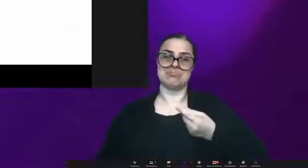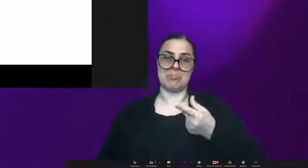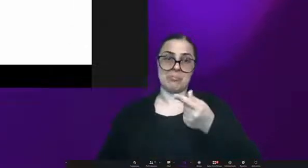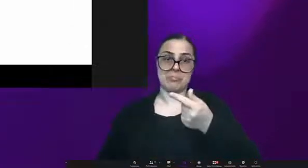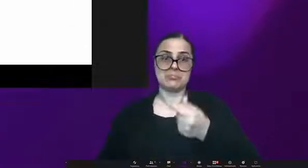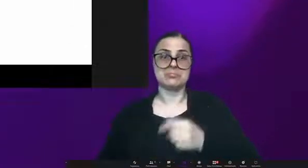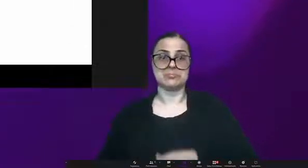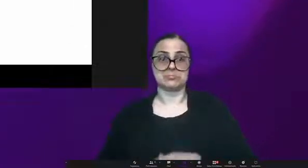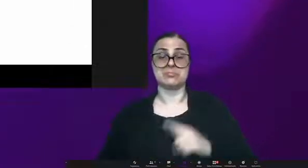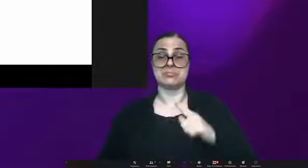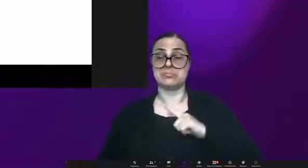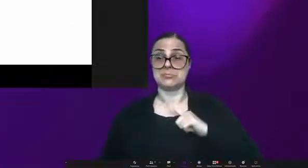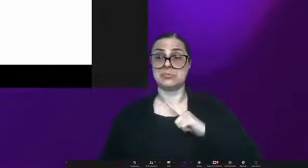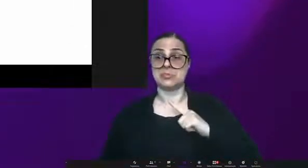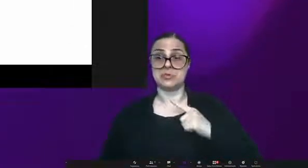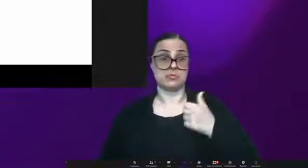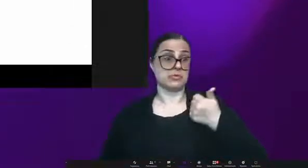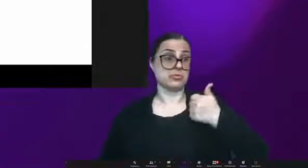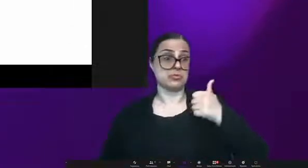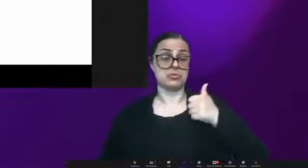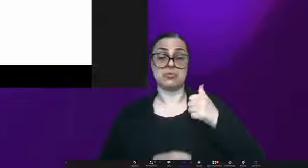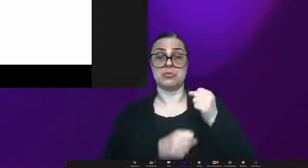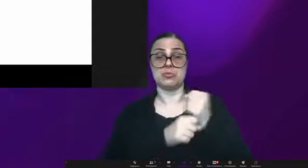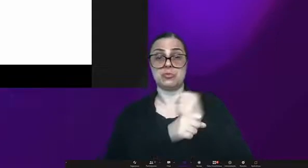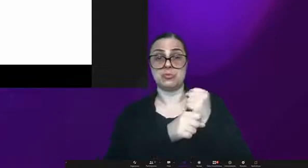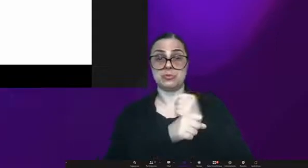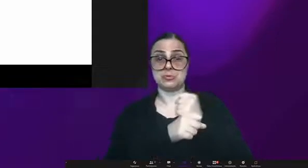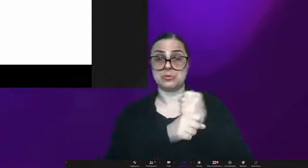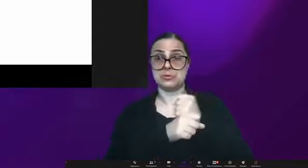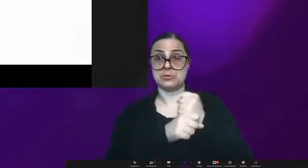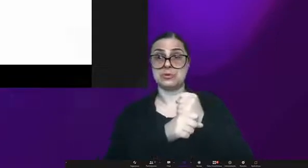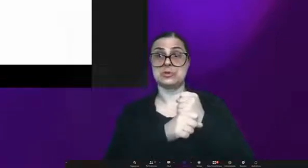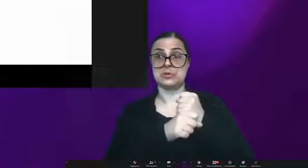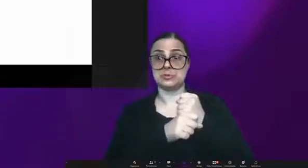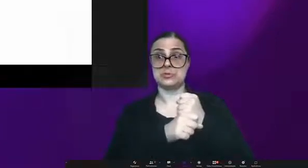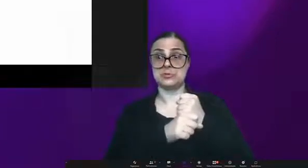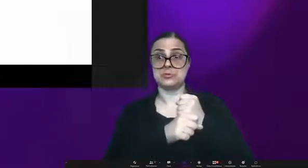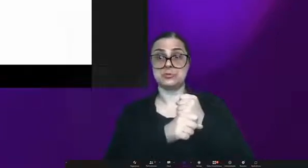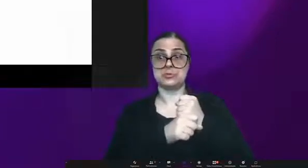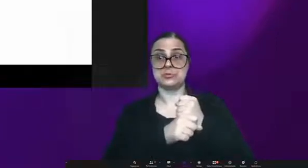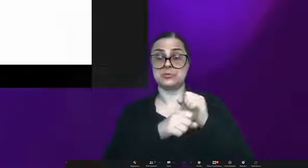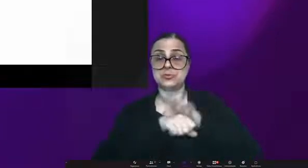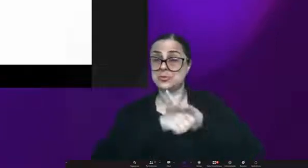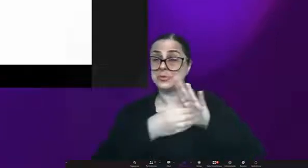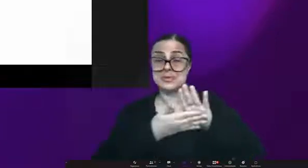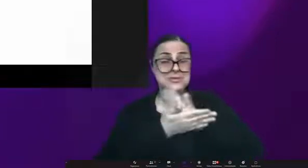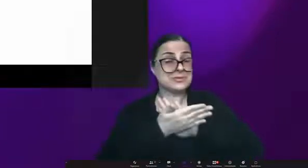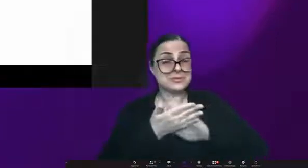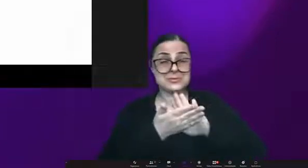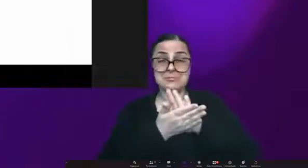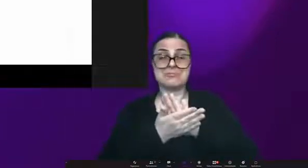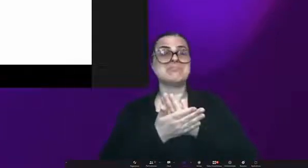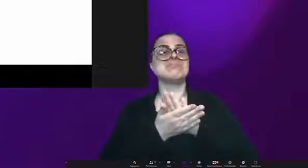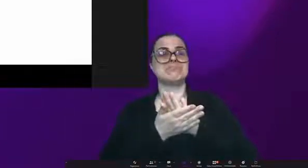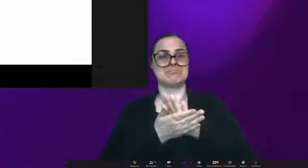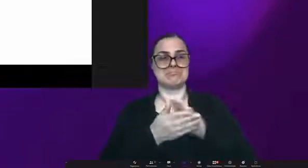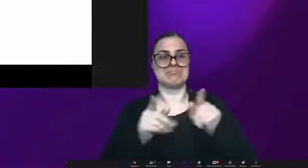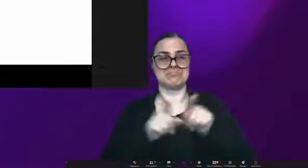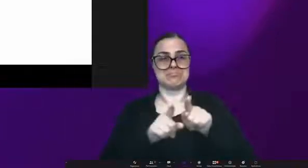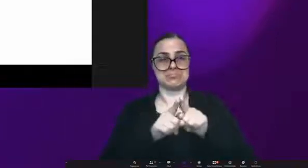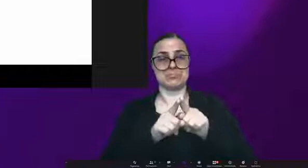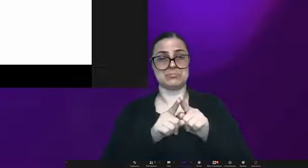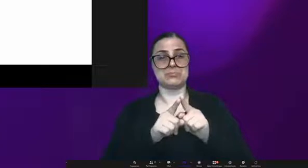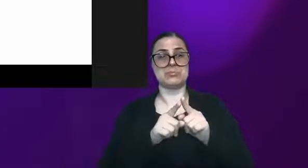livre de doença com um tumor deste tipo. Recidivou ao 12º ano e acabou por morrer um ano depois,